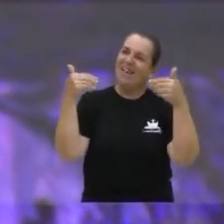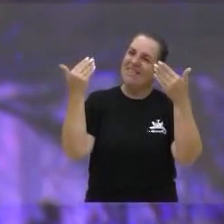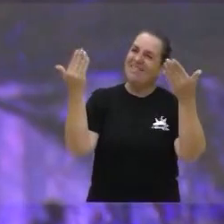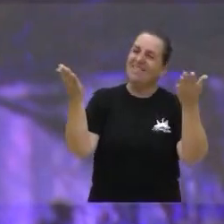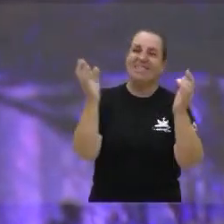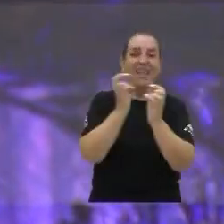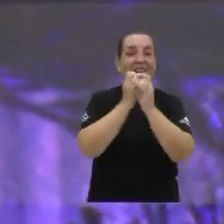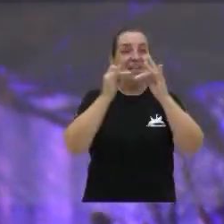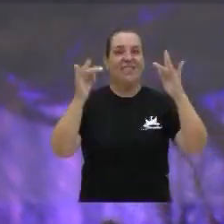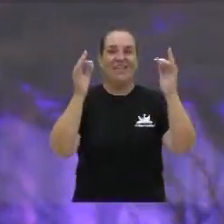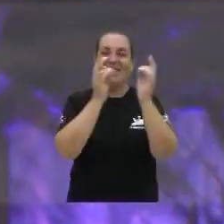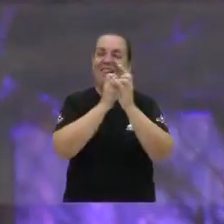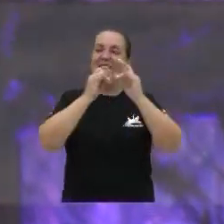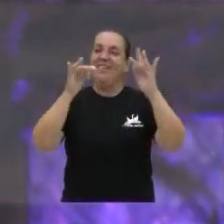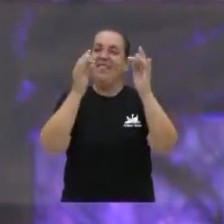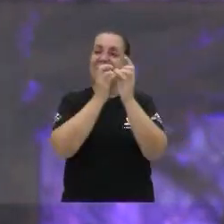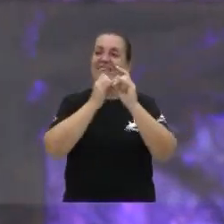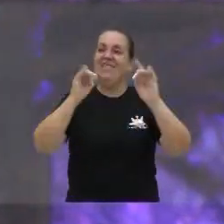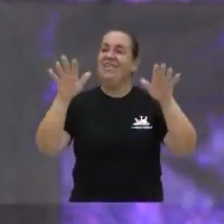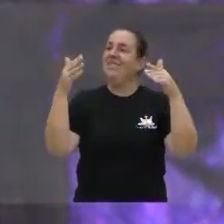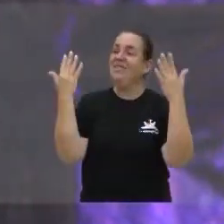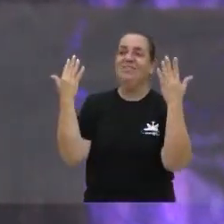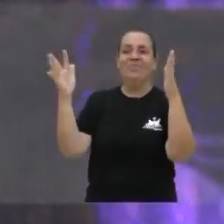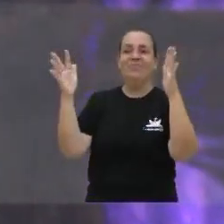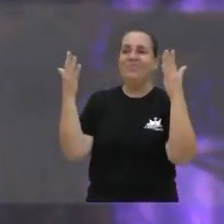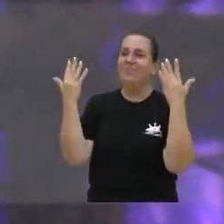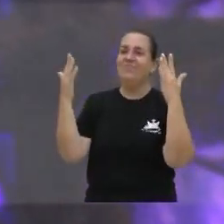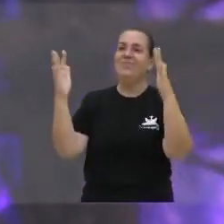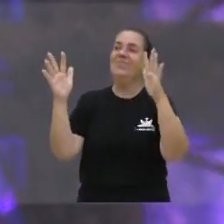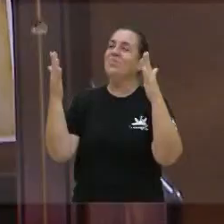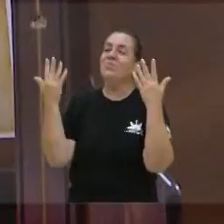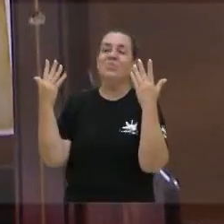aleluia. Glória, glória, glória,